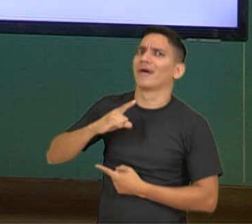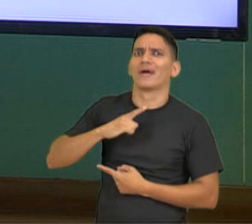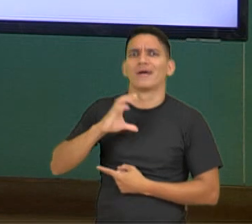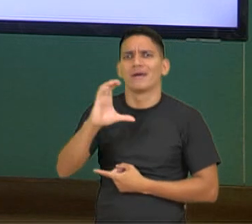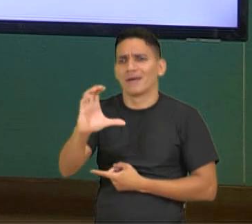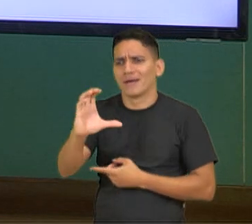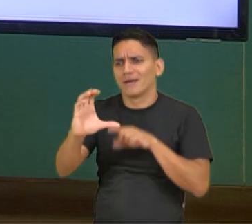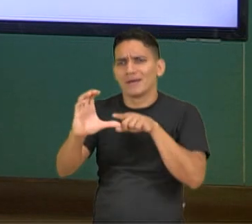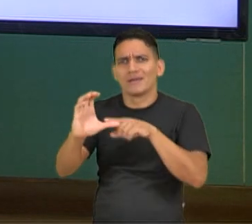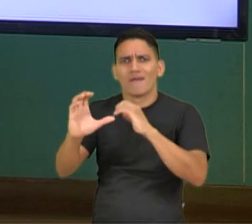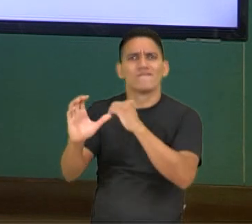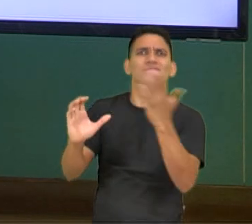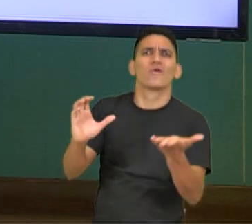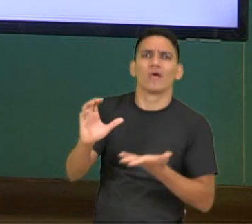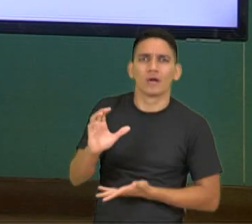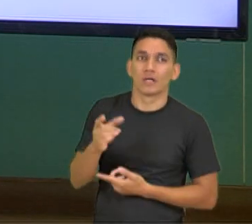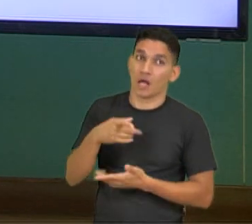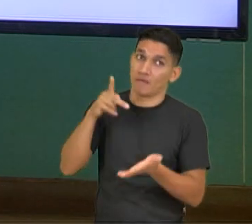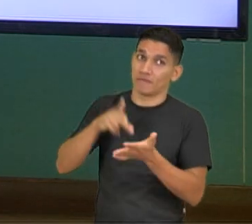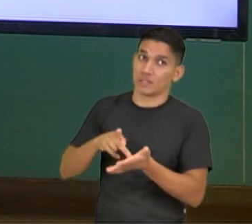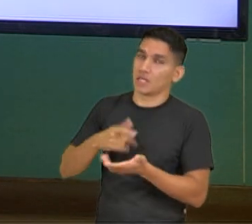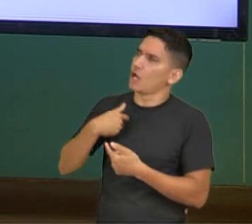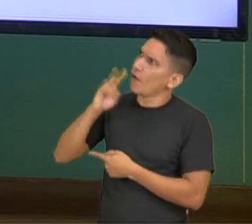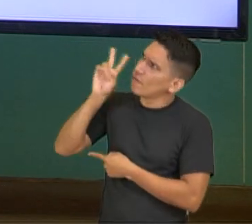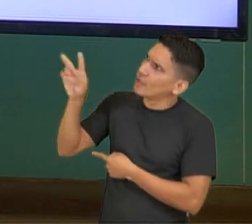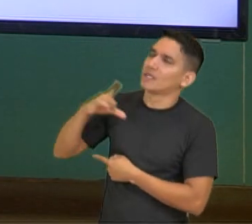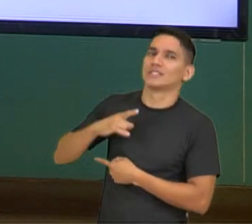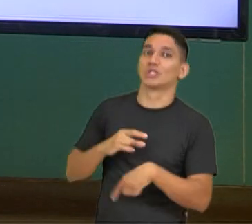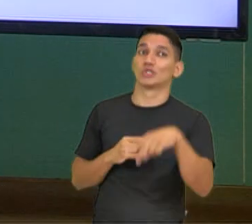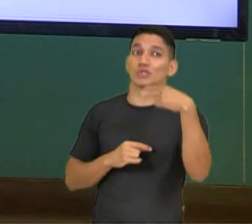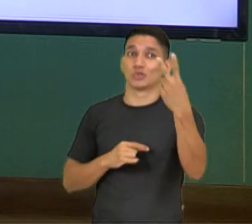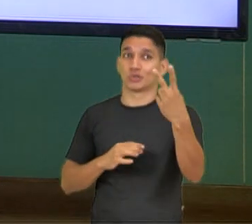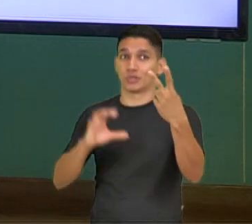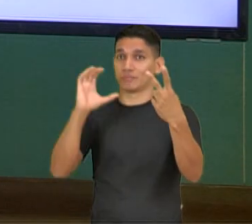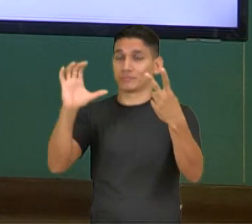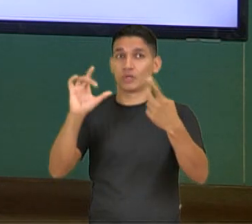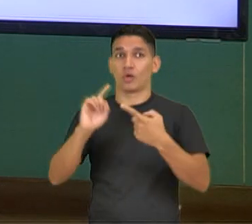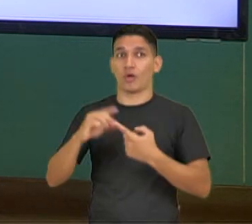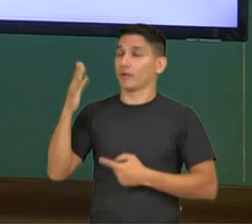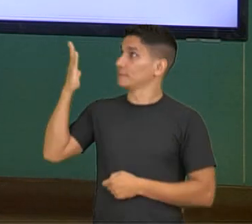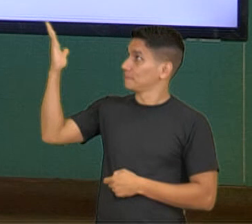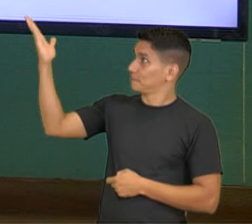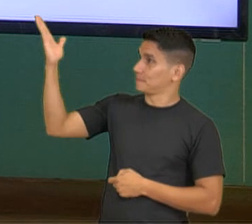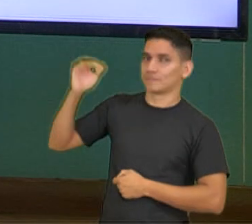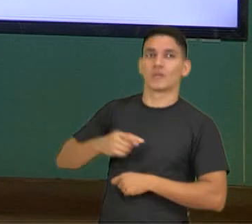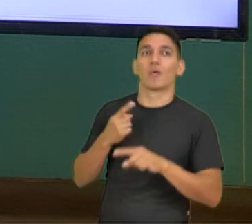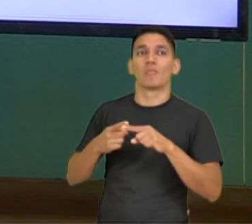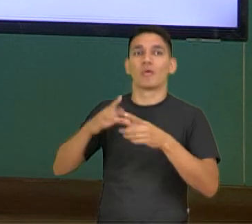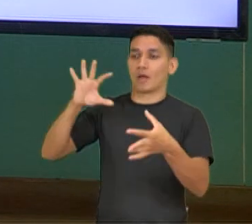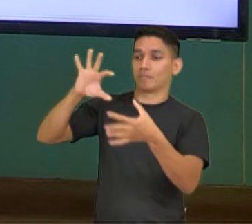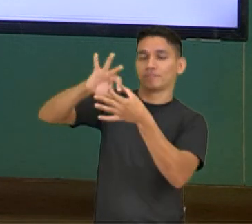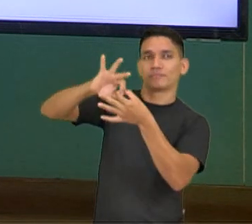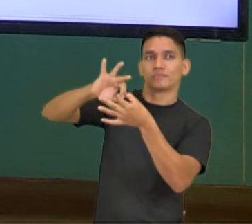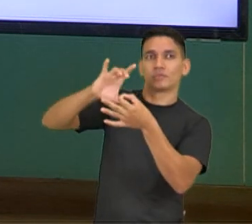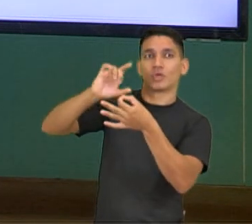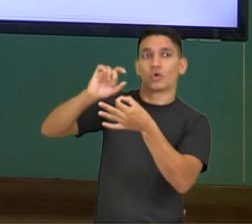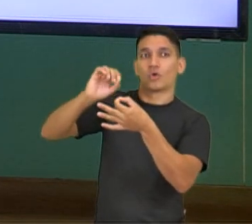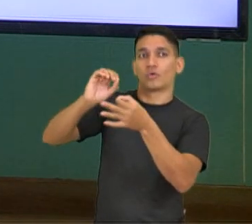esse carbono terciário? Na verdade, eu estou vendo dois carbonos terciários. Tem este, porque está ligado a